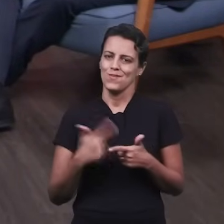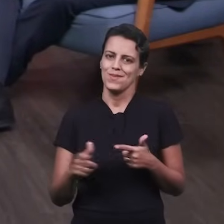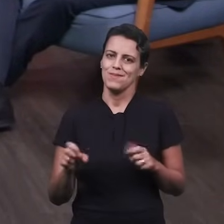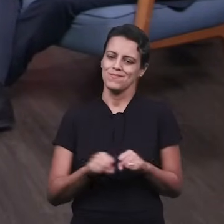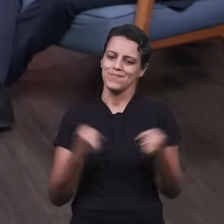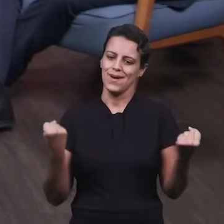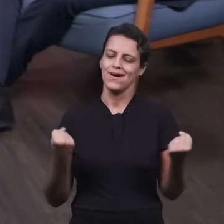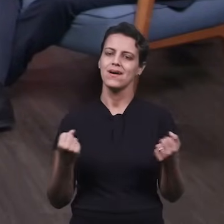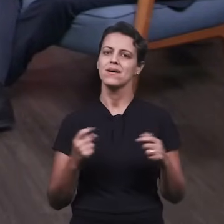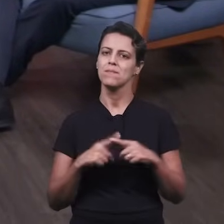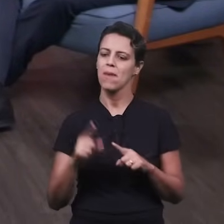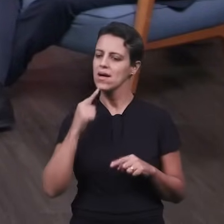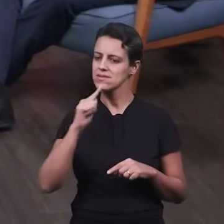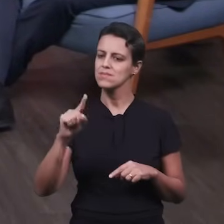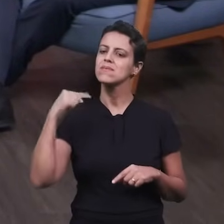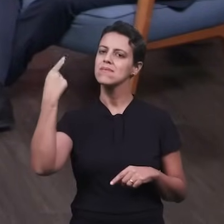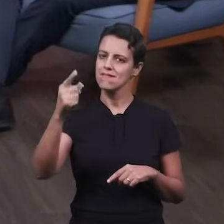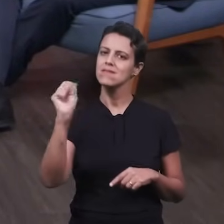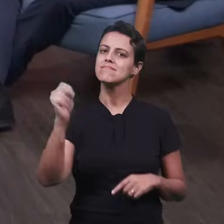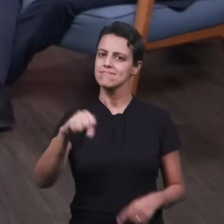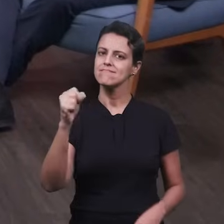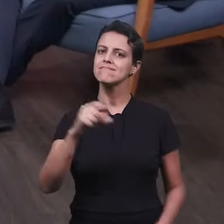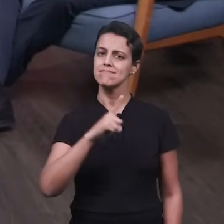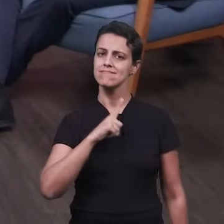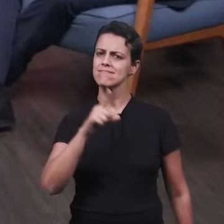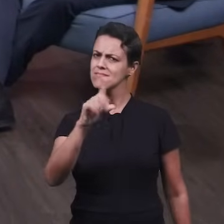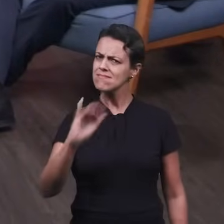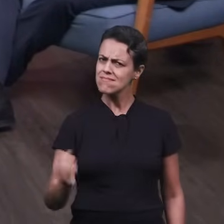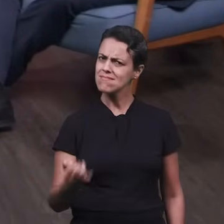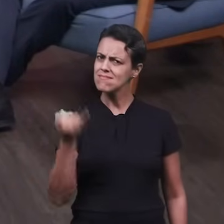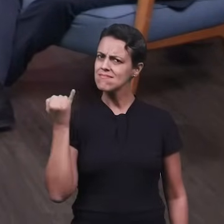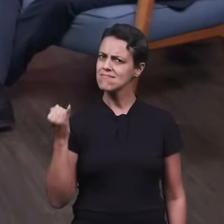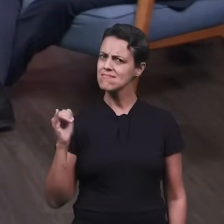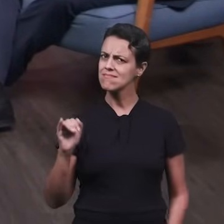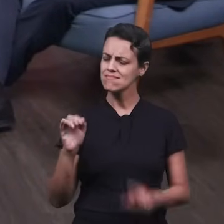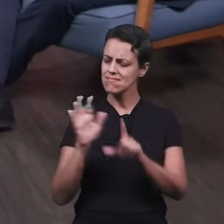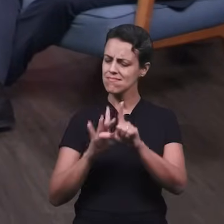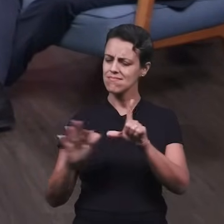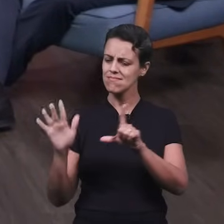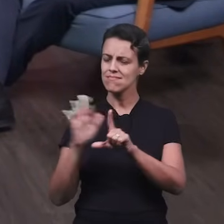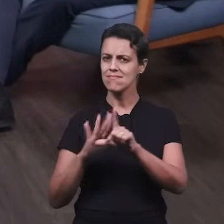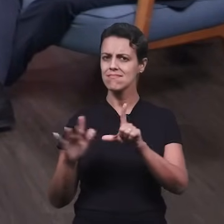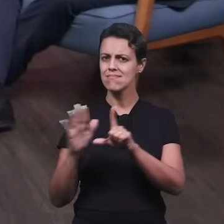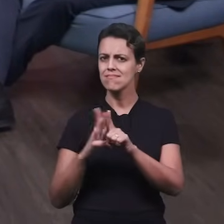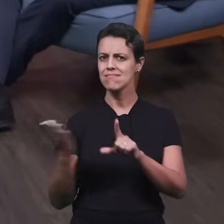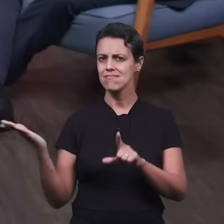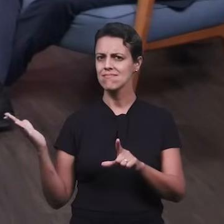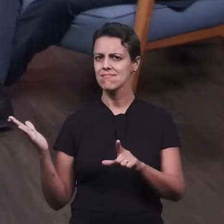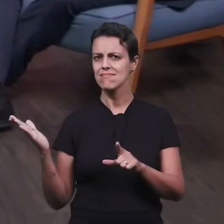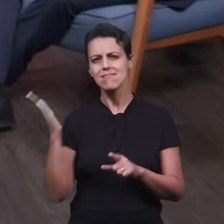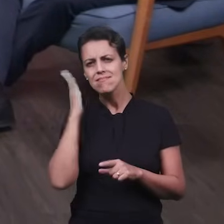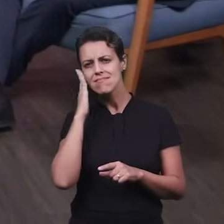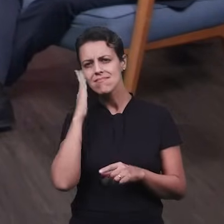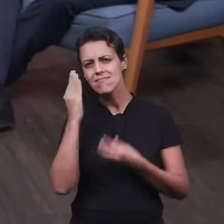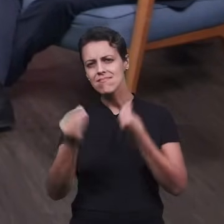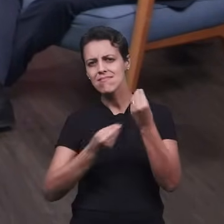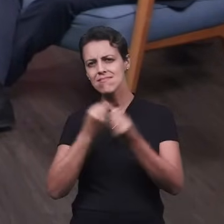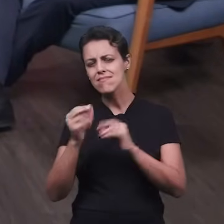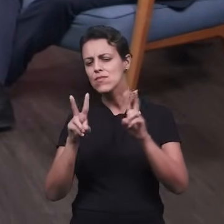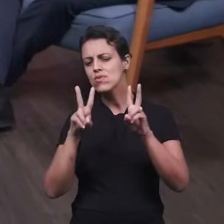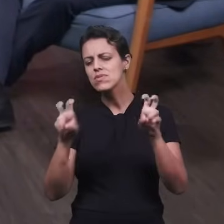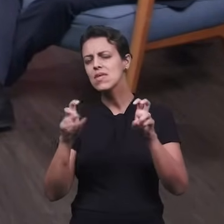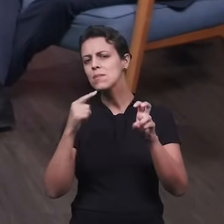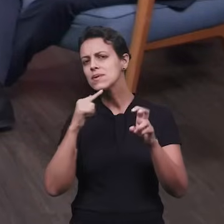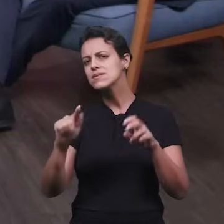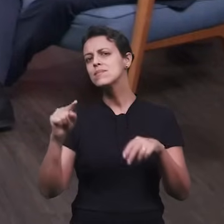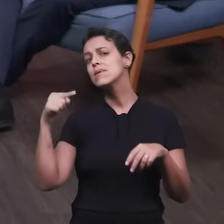hoje nós não estamos trazendo. Para participar, é só apontar a câmera do seu celular para esse QR Code, você já fica